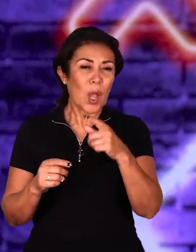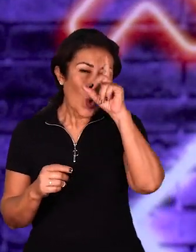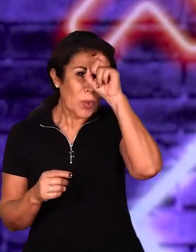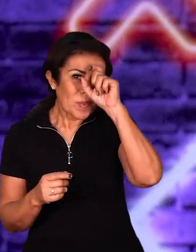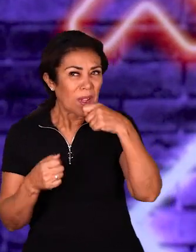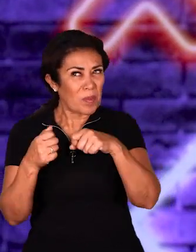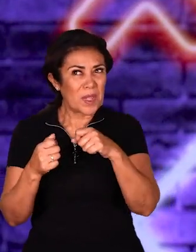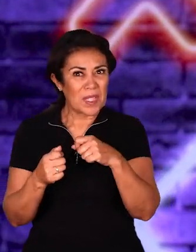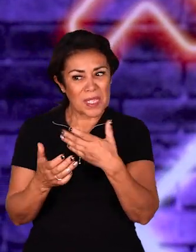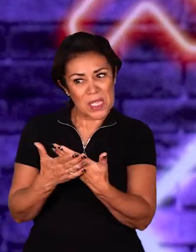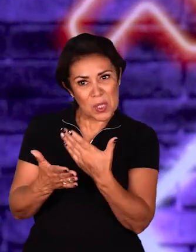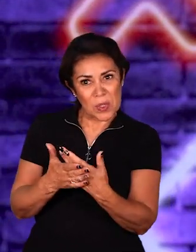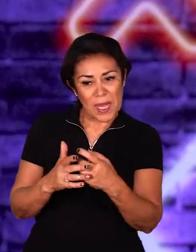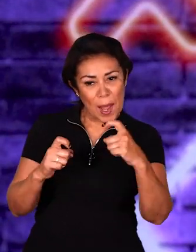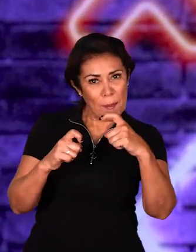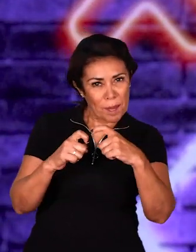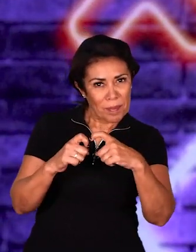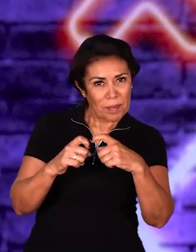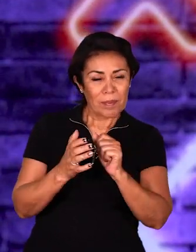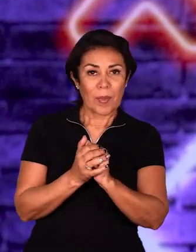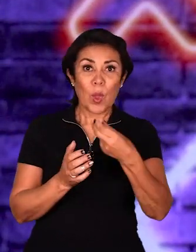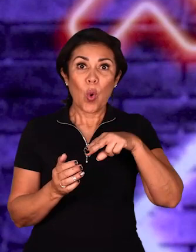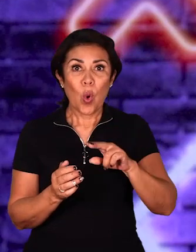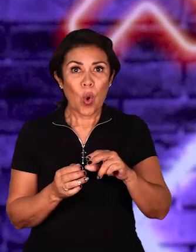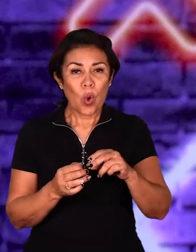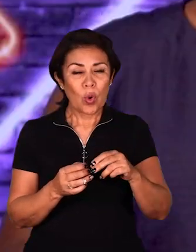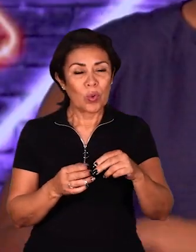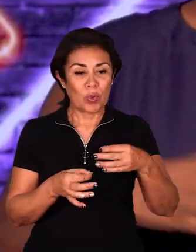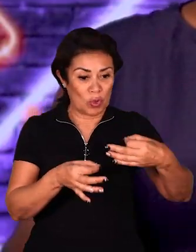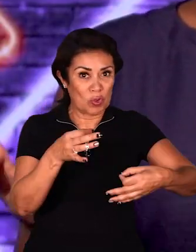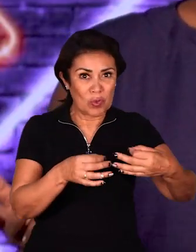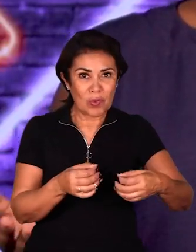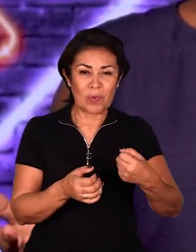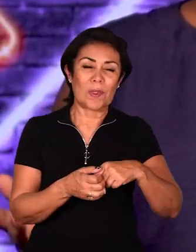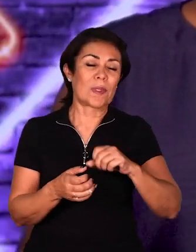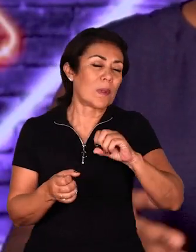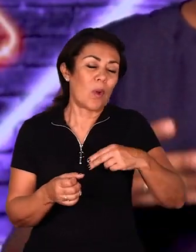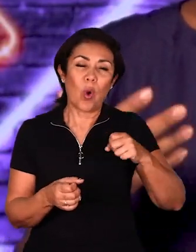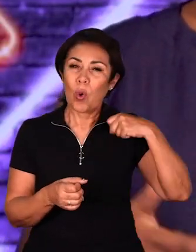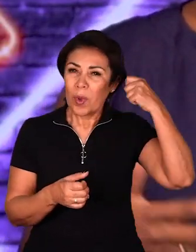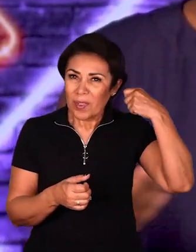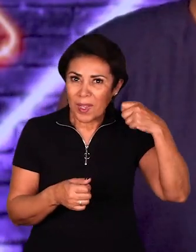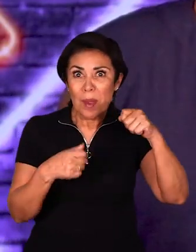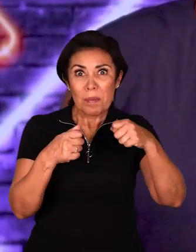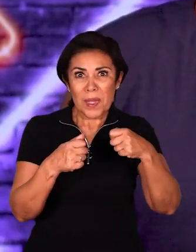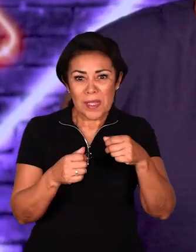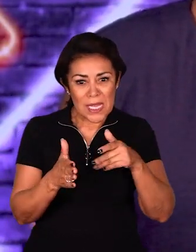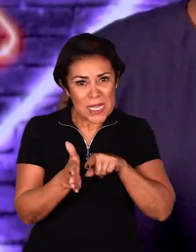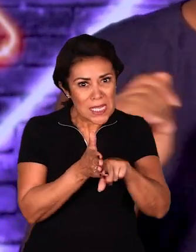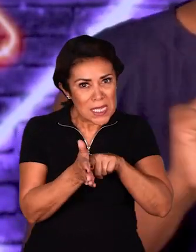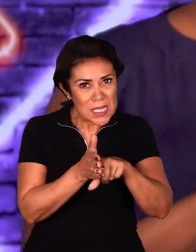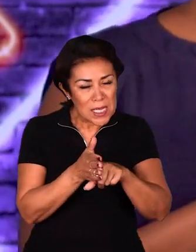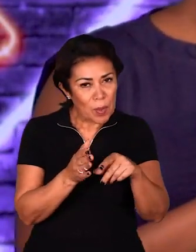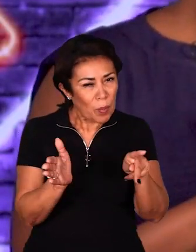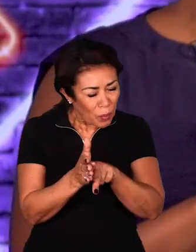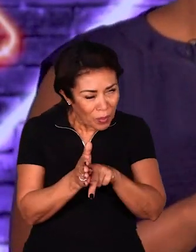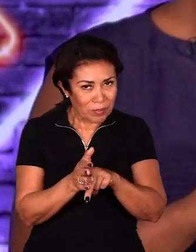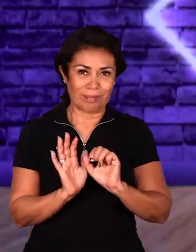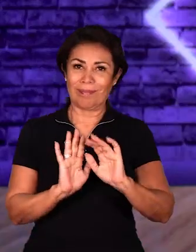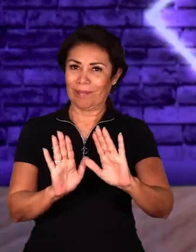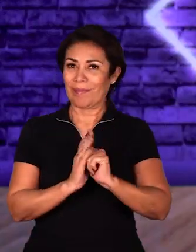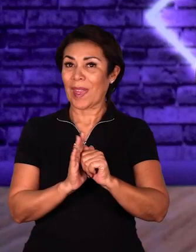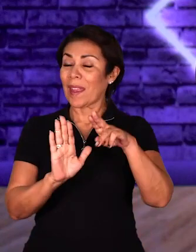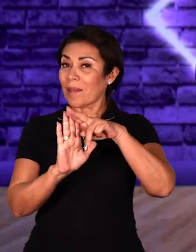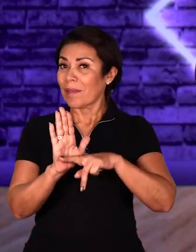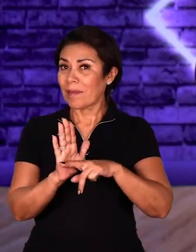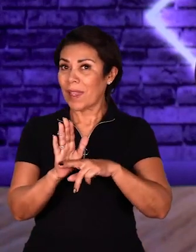que para fazer programas para hospitais você também precisa estudar medicina? E os programas utilizados por tribunais de justiça e escritórios de advocacia?